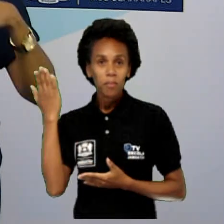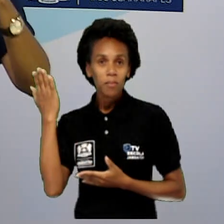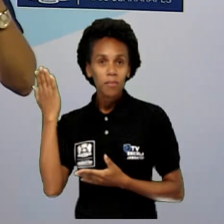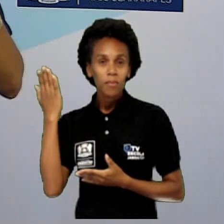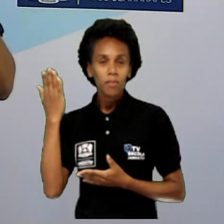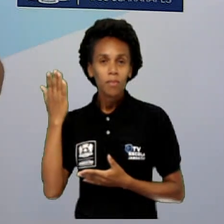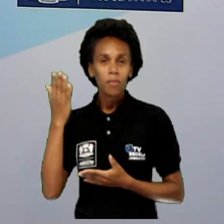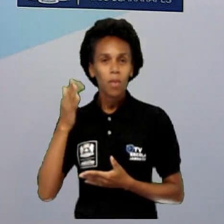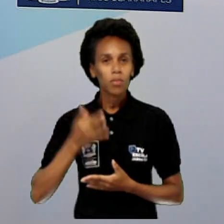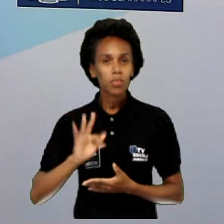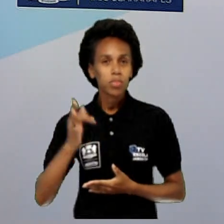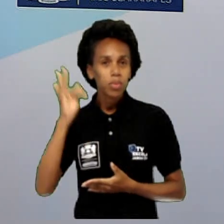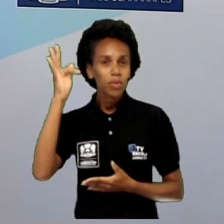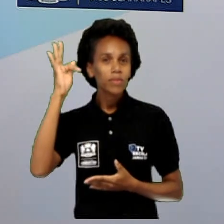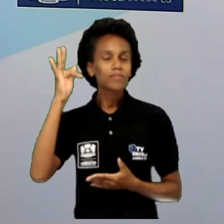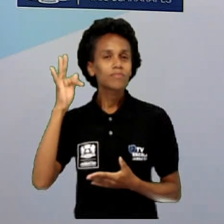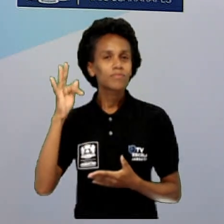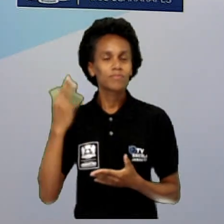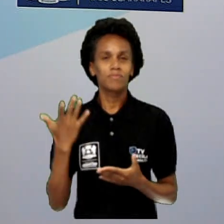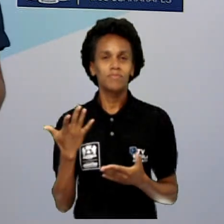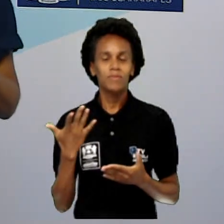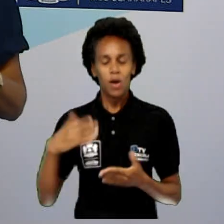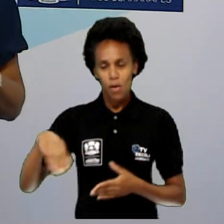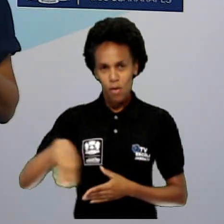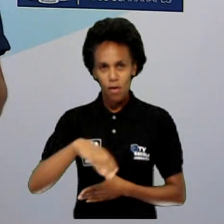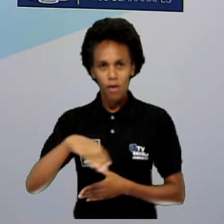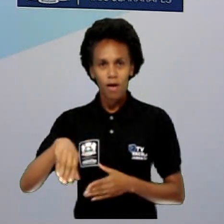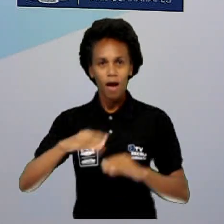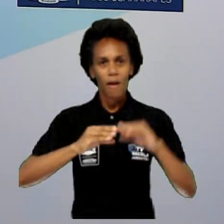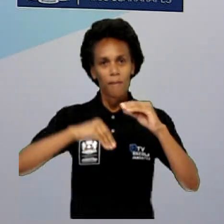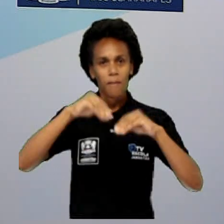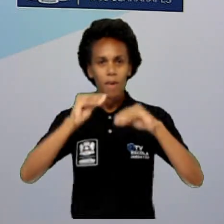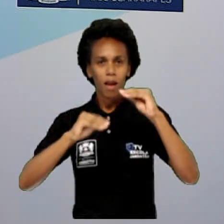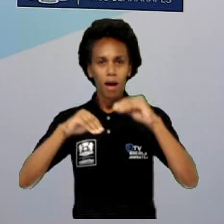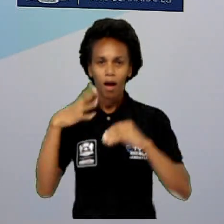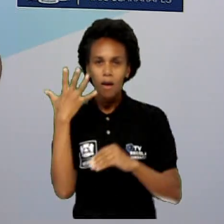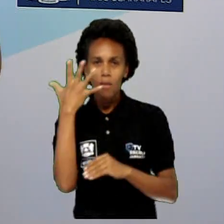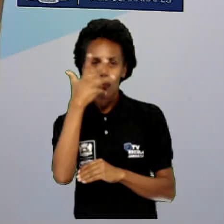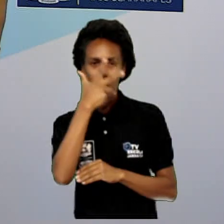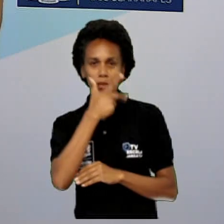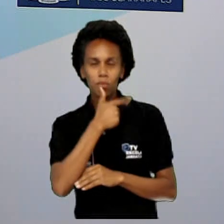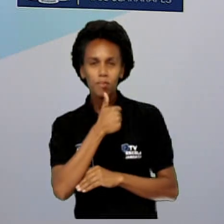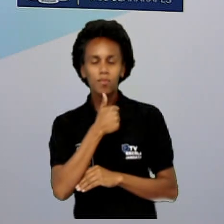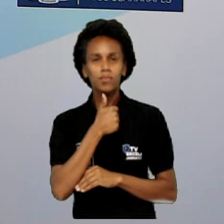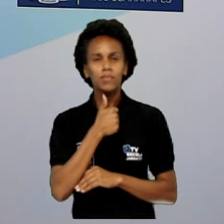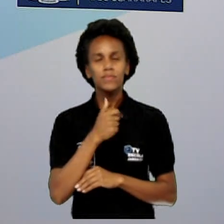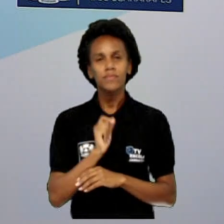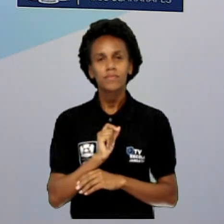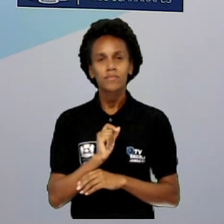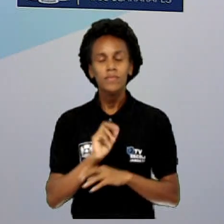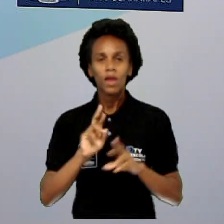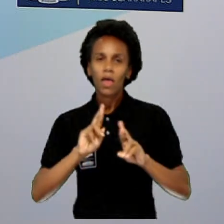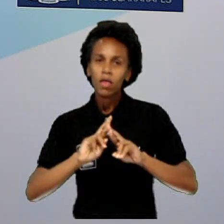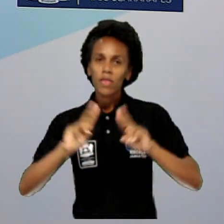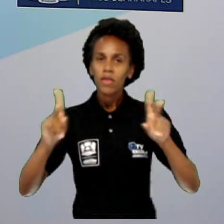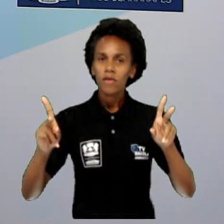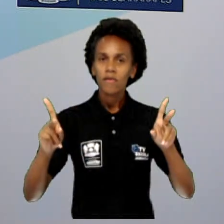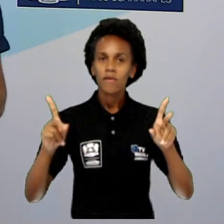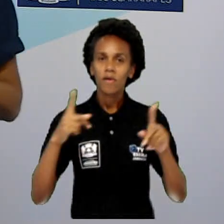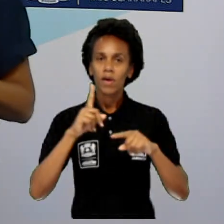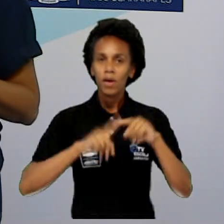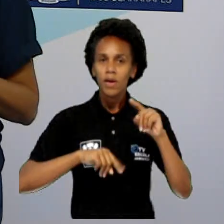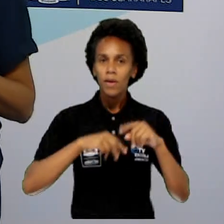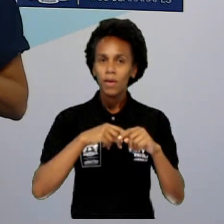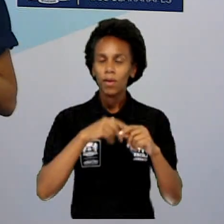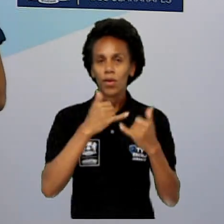todos bonitões, não é verdade? Então, o que diferencia os brinquedos antigos dos atuais é a